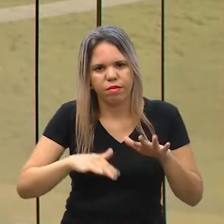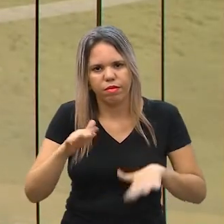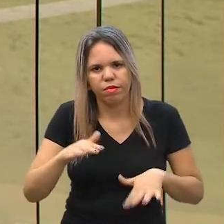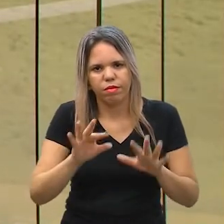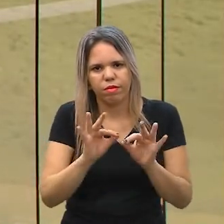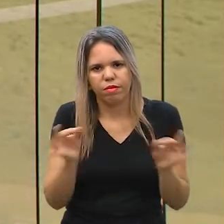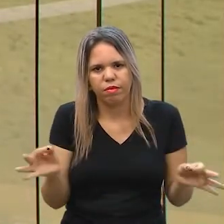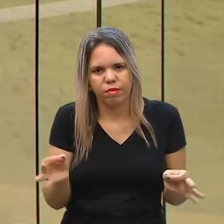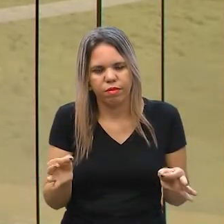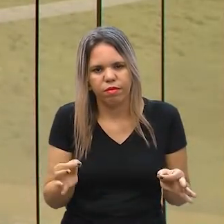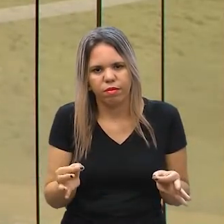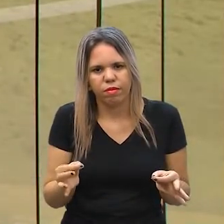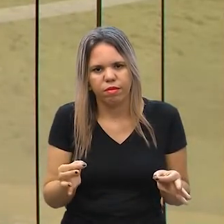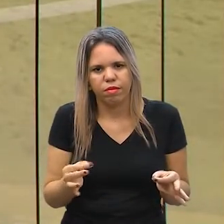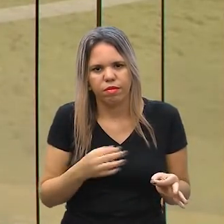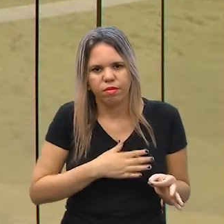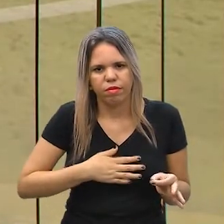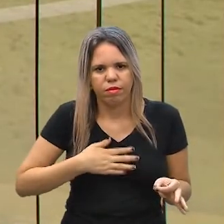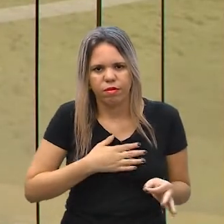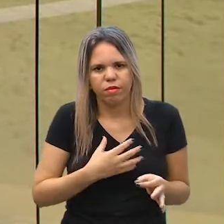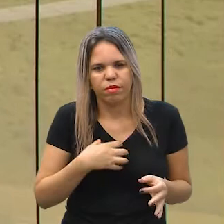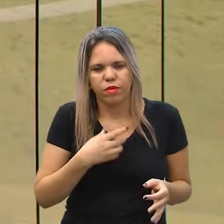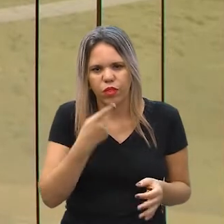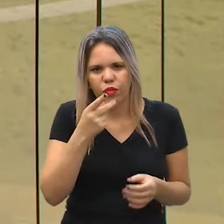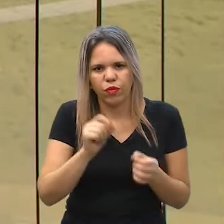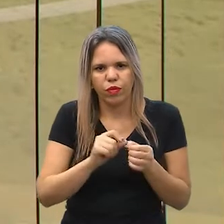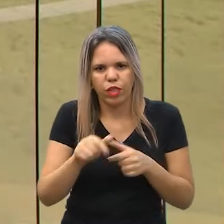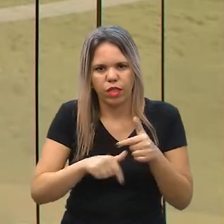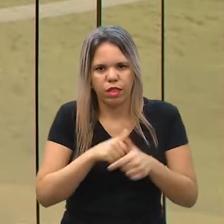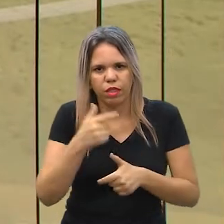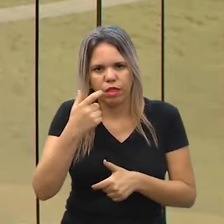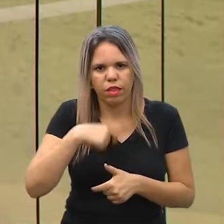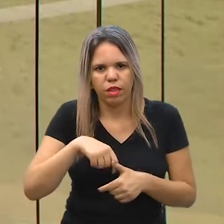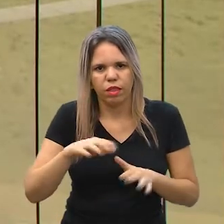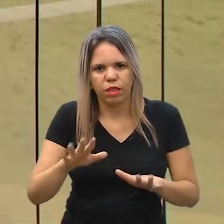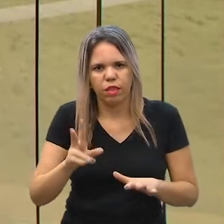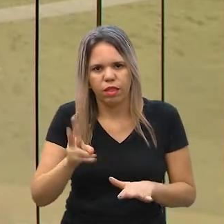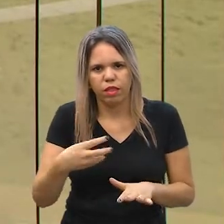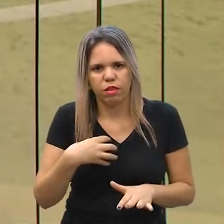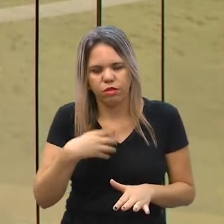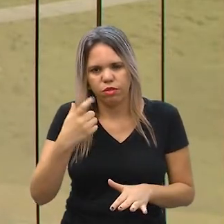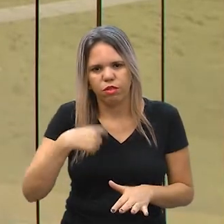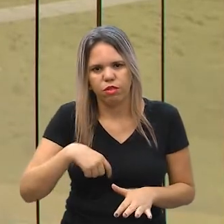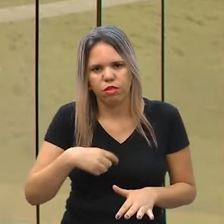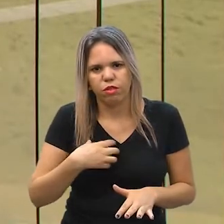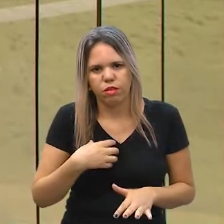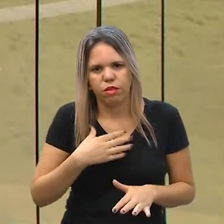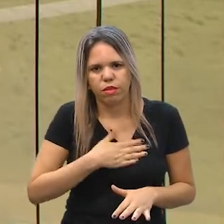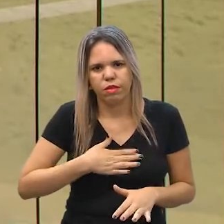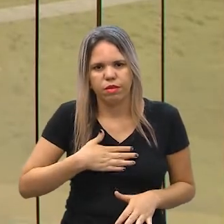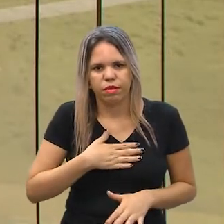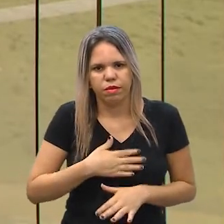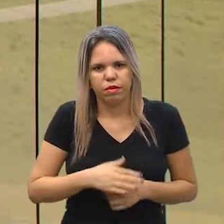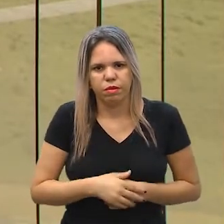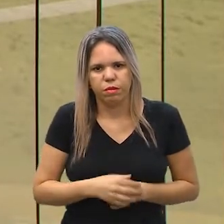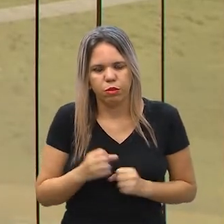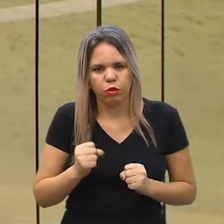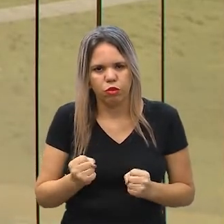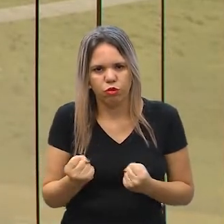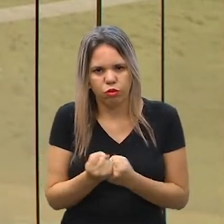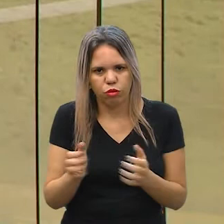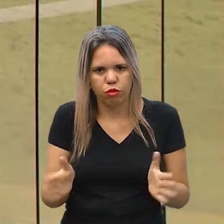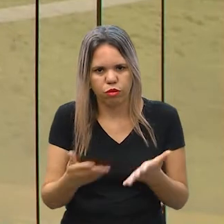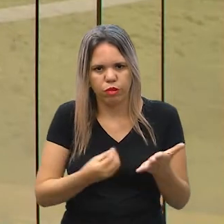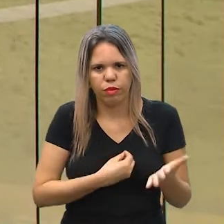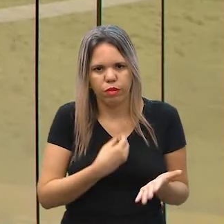muitas vezes simples os gostos, a forma de fazer e de ser, mas é assim que eu sou e tenho muito prazer de